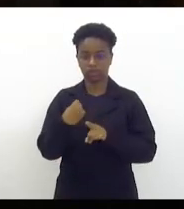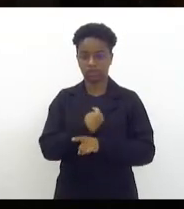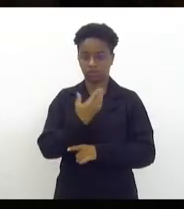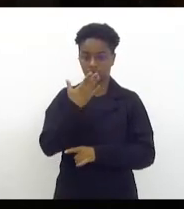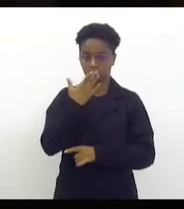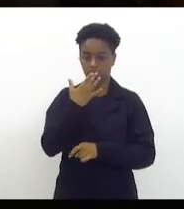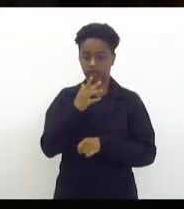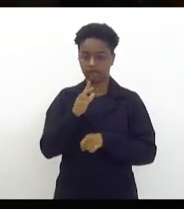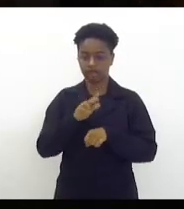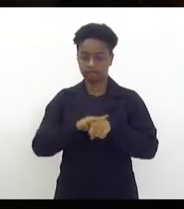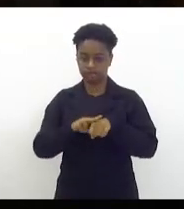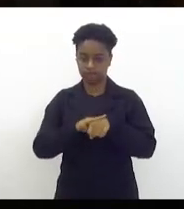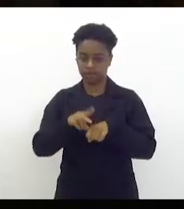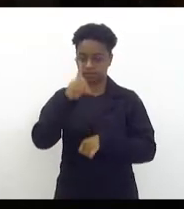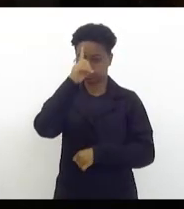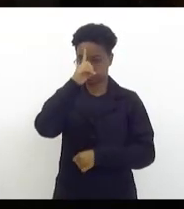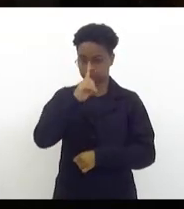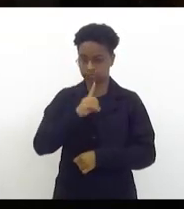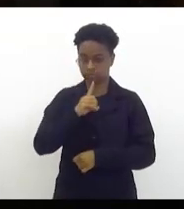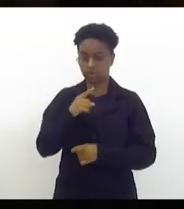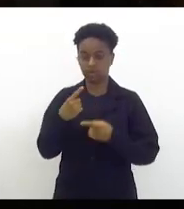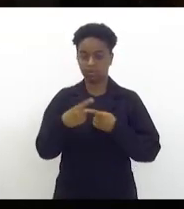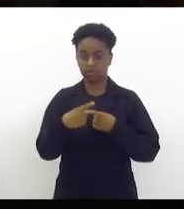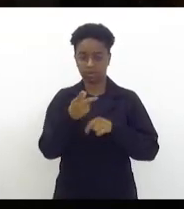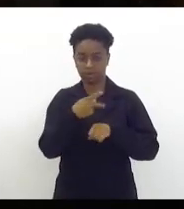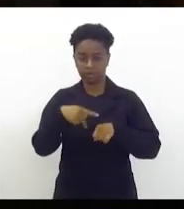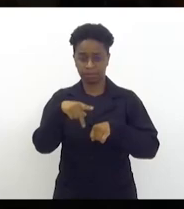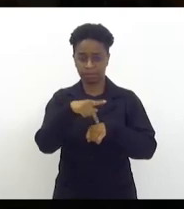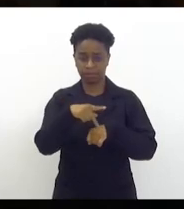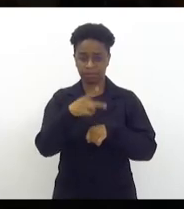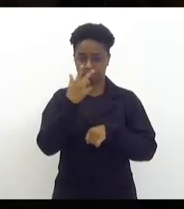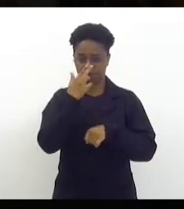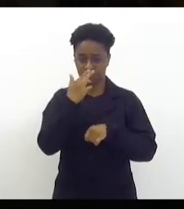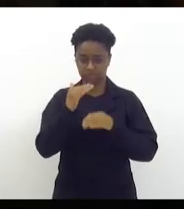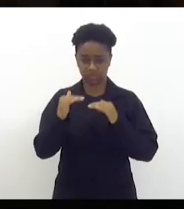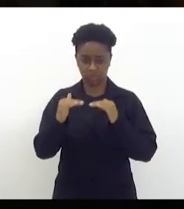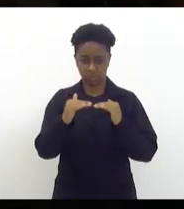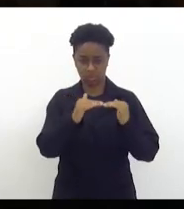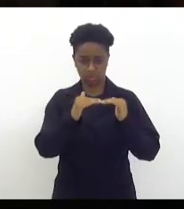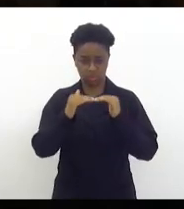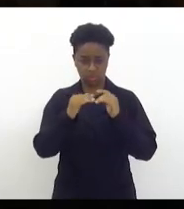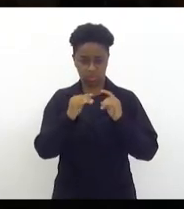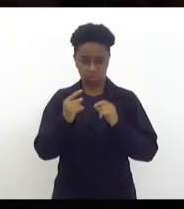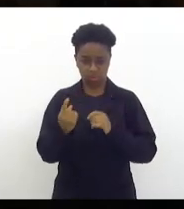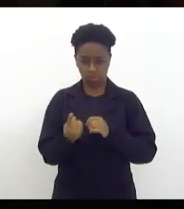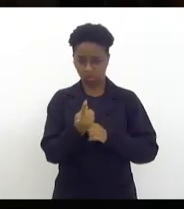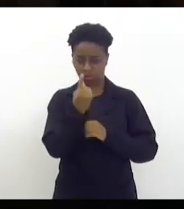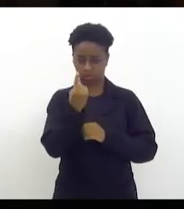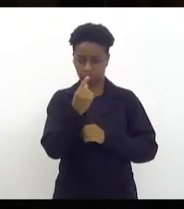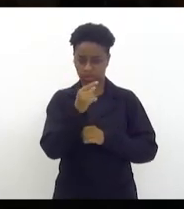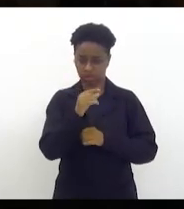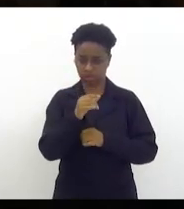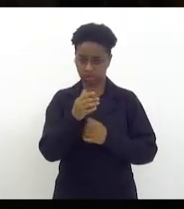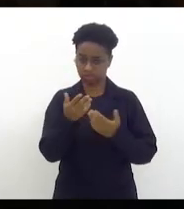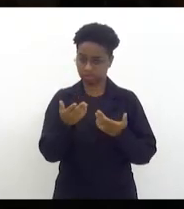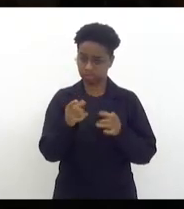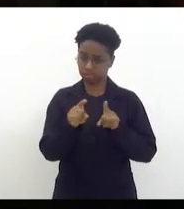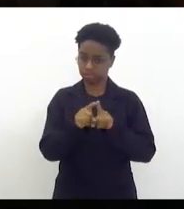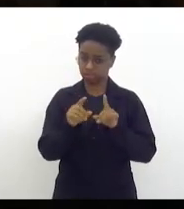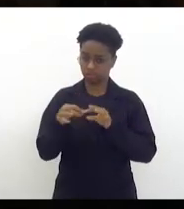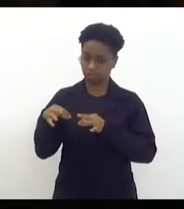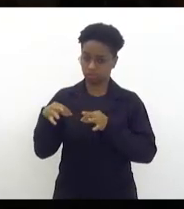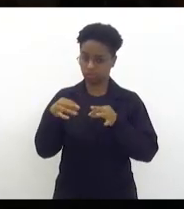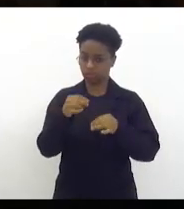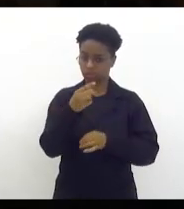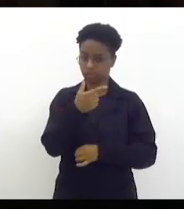verde-amarelo, como a pátria não fosse única, e de todos os mais de